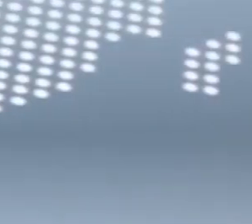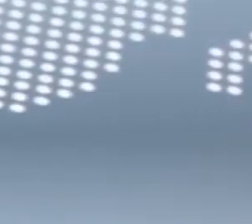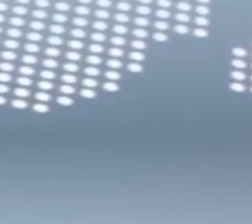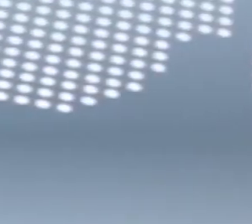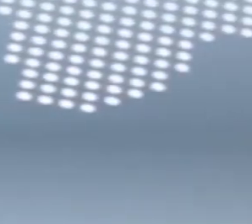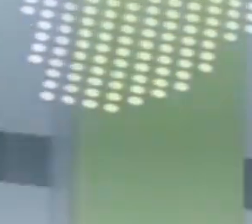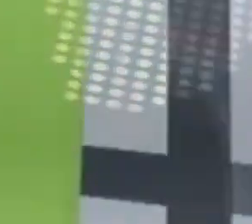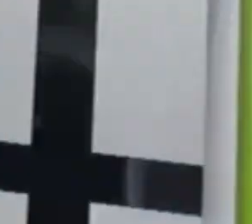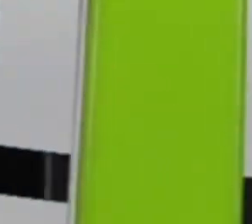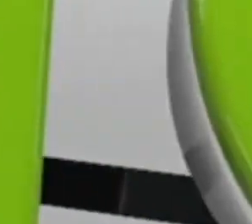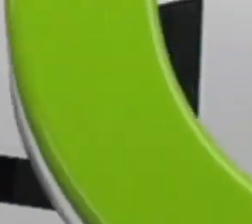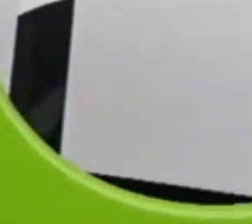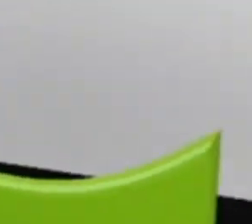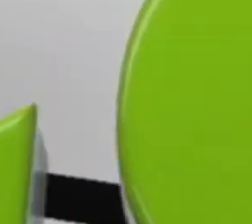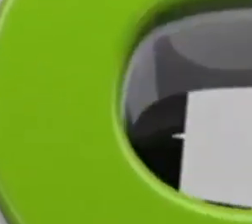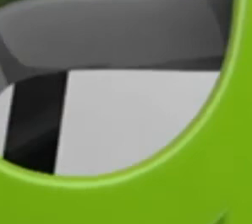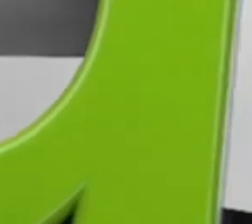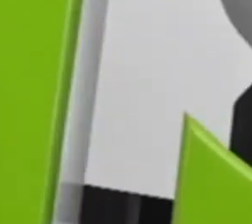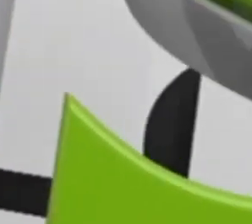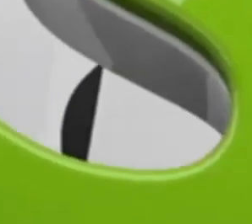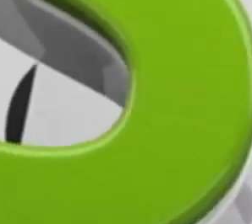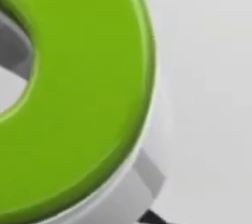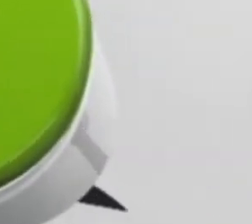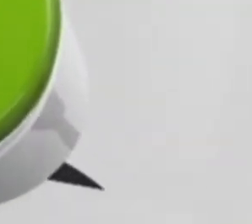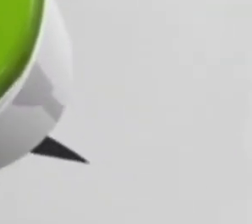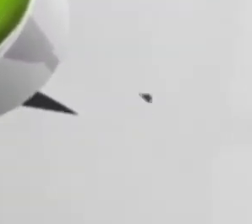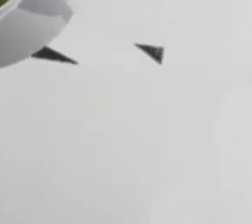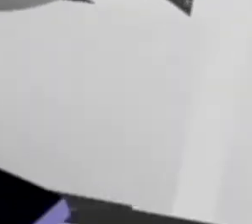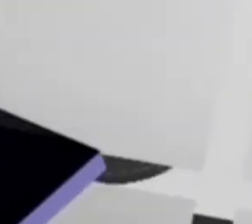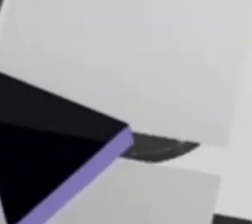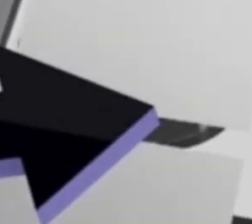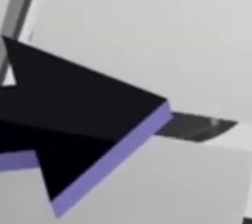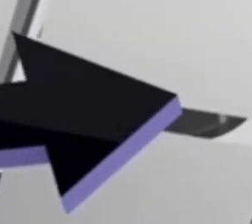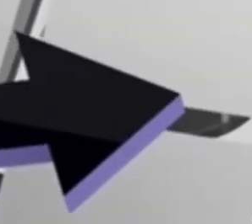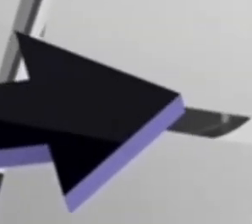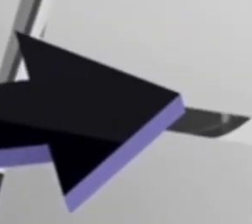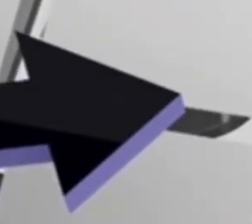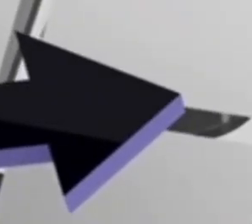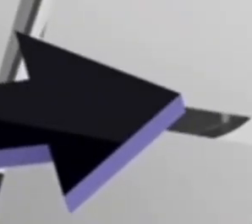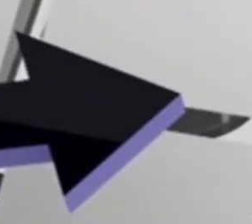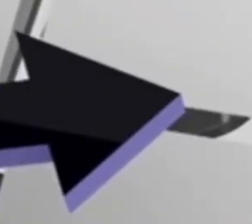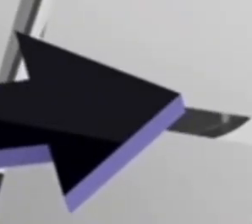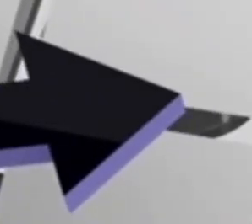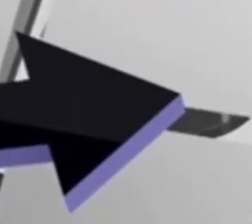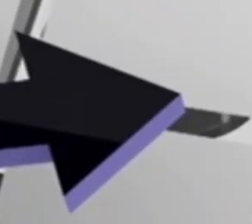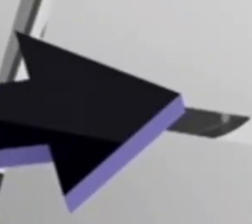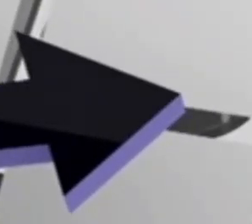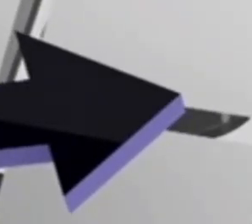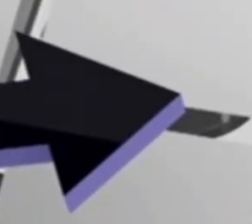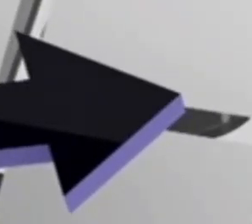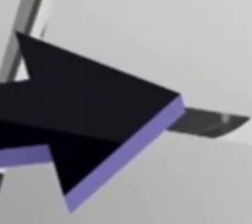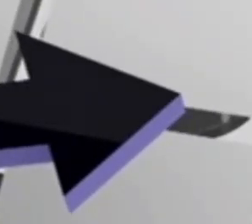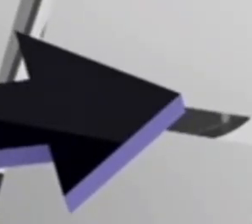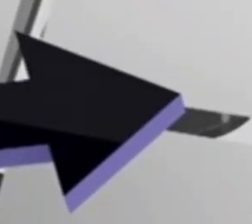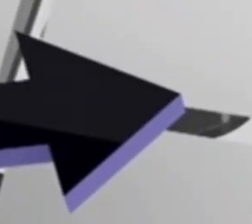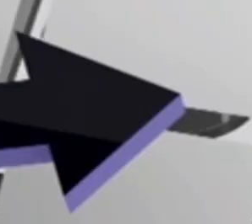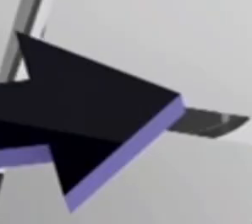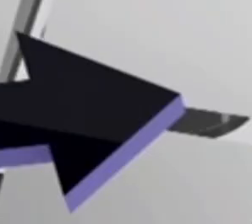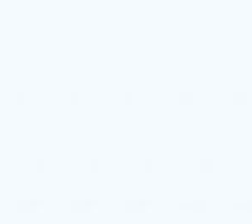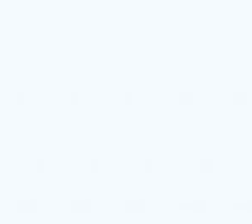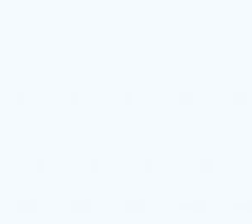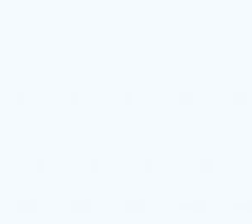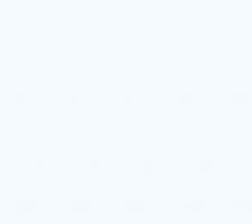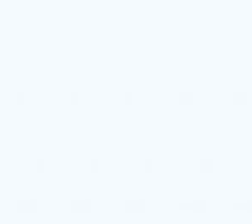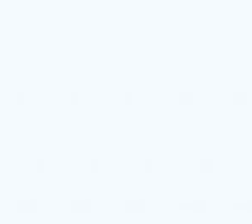um planejamento do orçamento, ele tem custos que ele não pode, são despesas obrigatórias, são despesas que ele tem que honrar e tem que